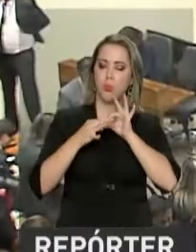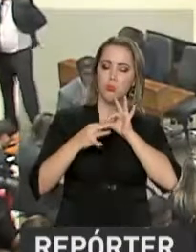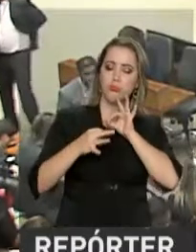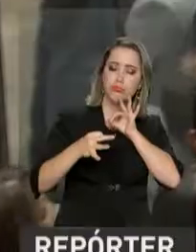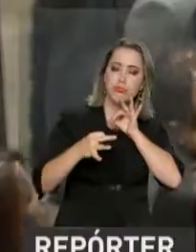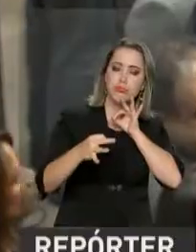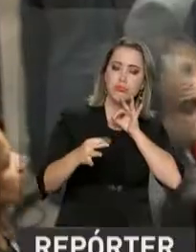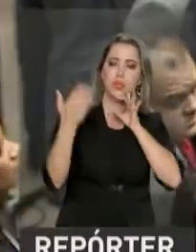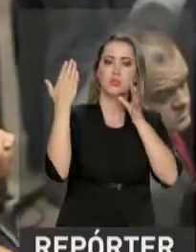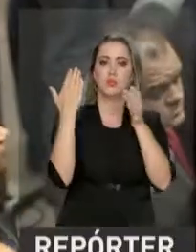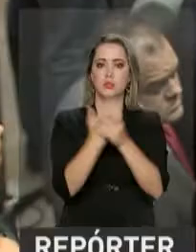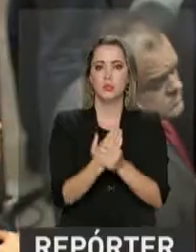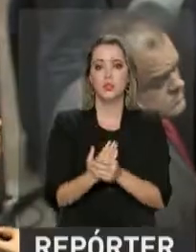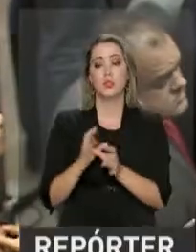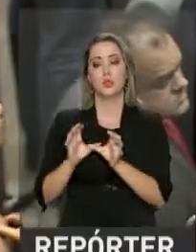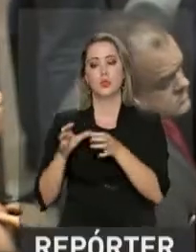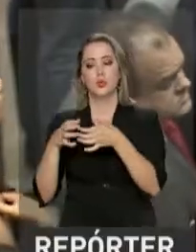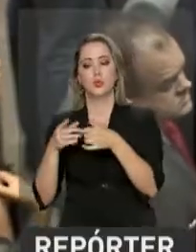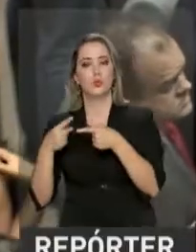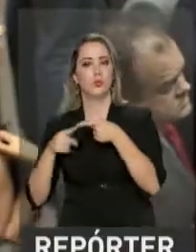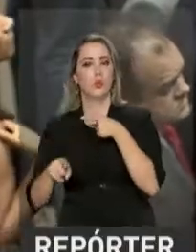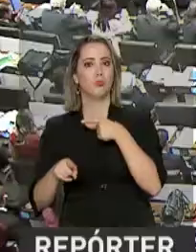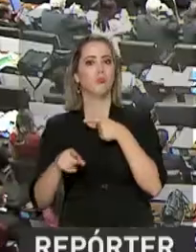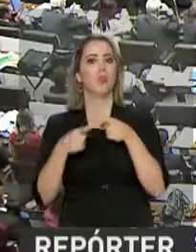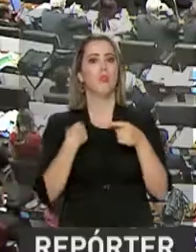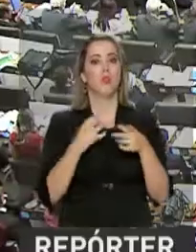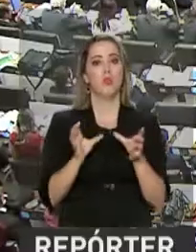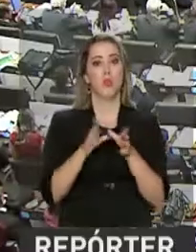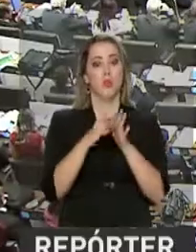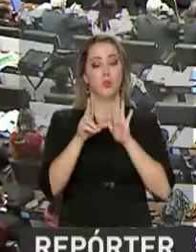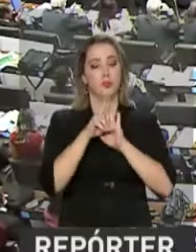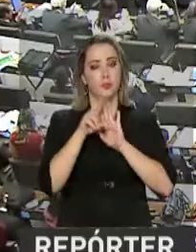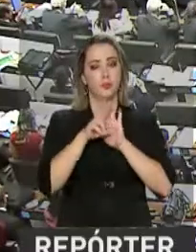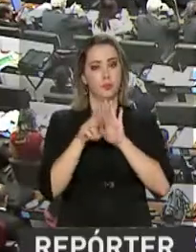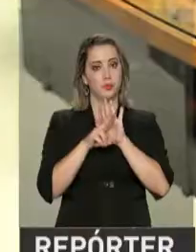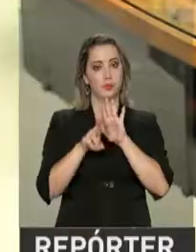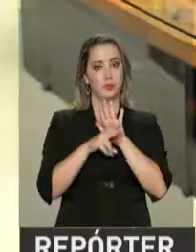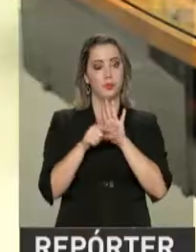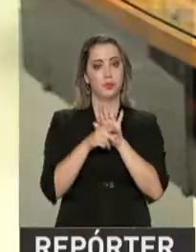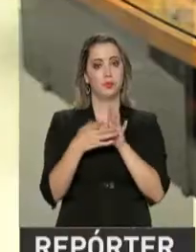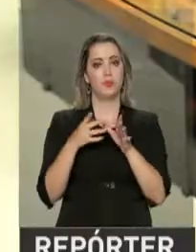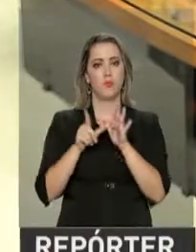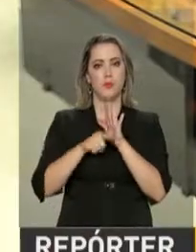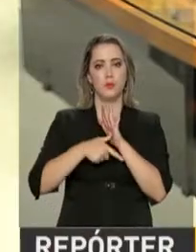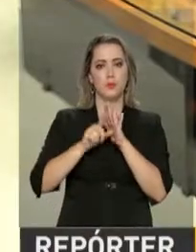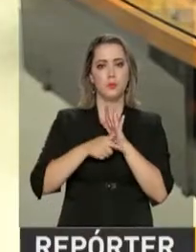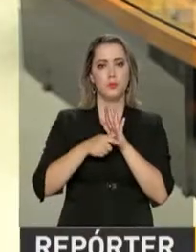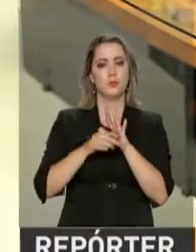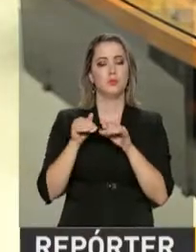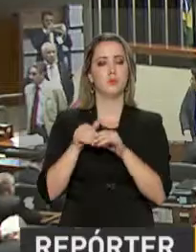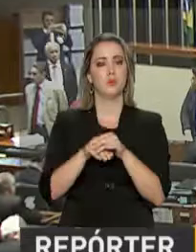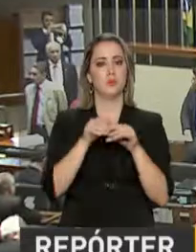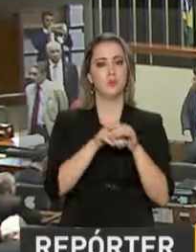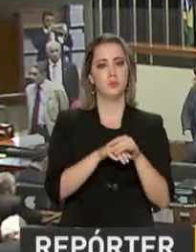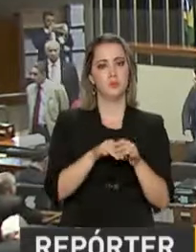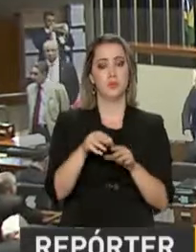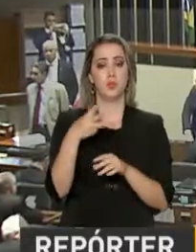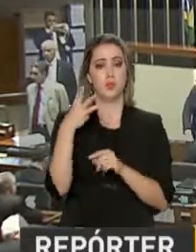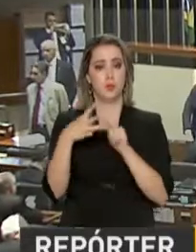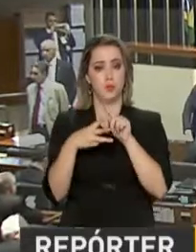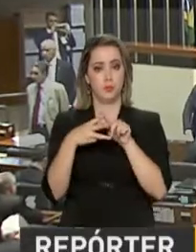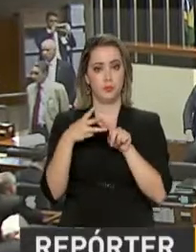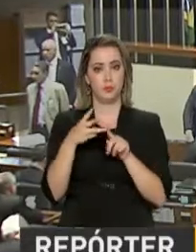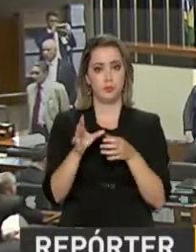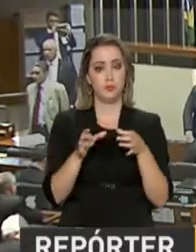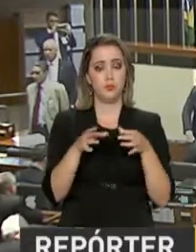processo com a oposição se utilizando de instrumentos previstos no regimento para atrasar a votação como três requerimentos